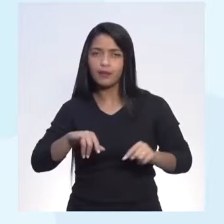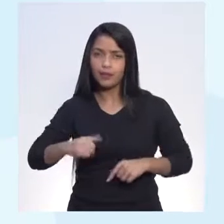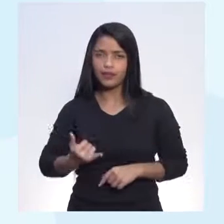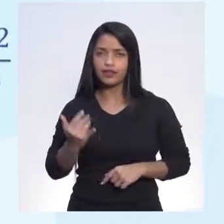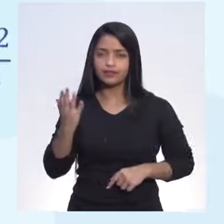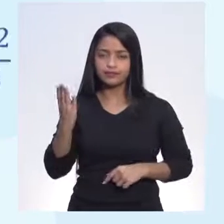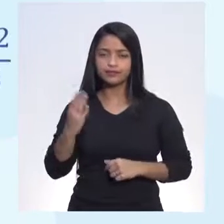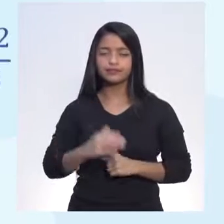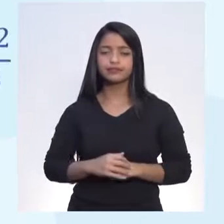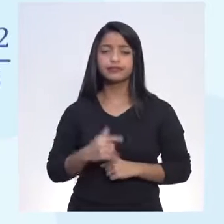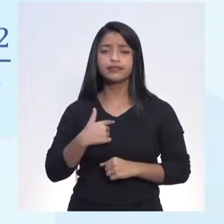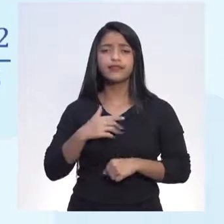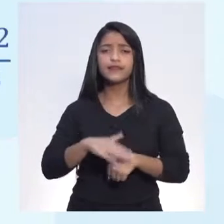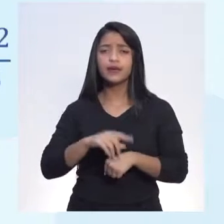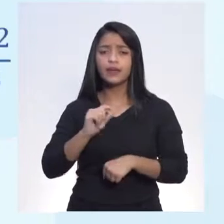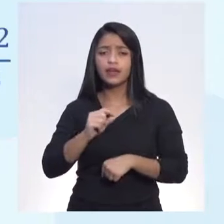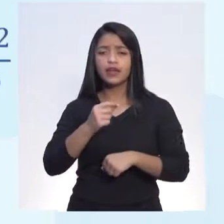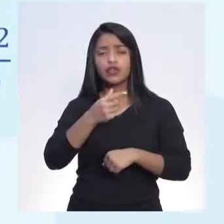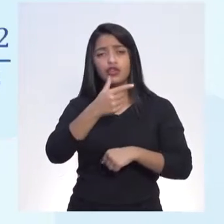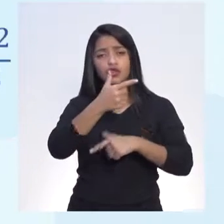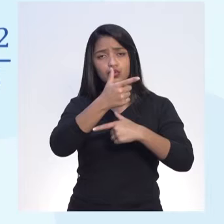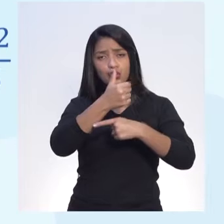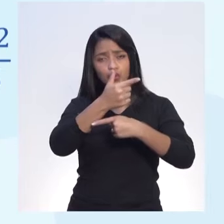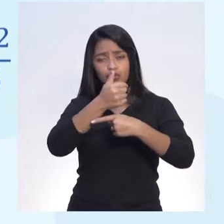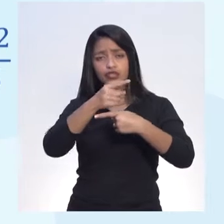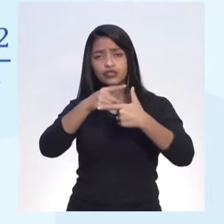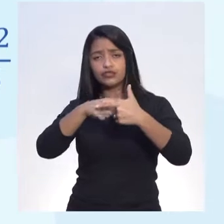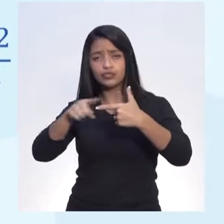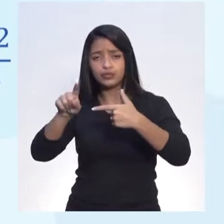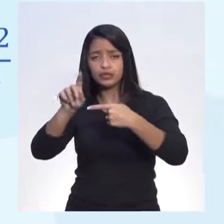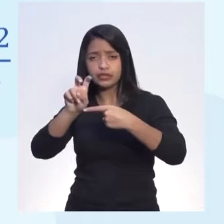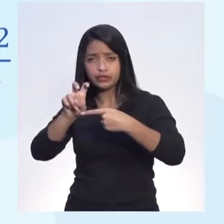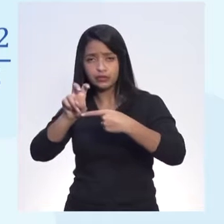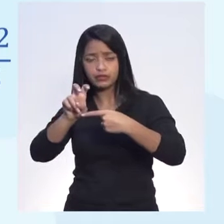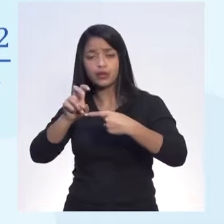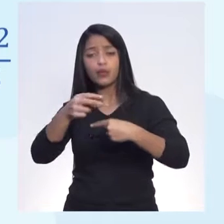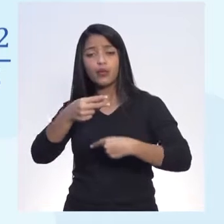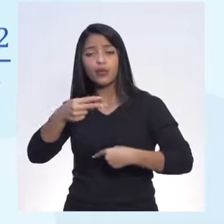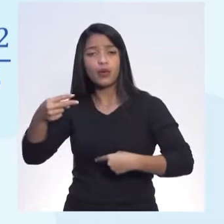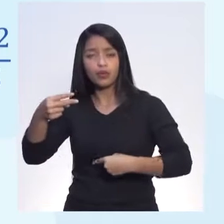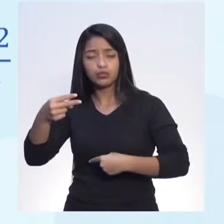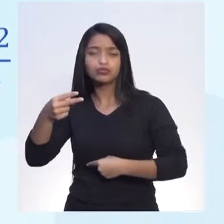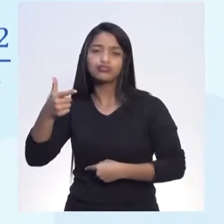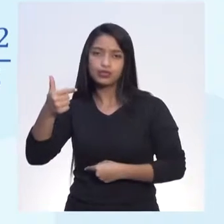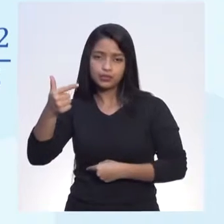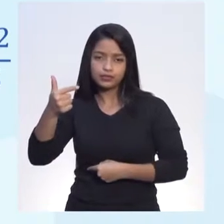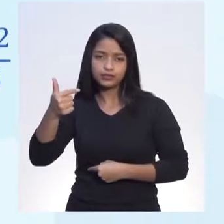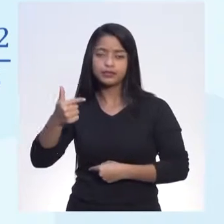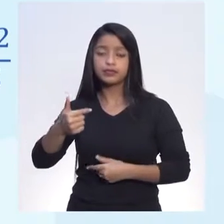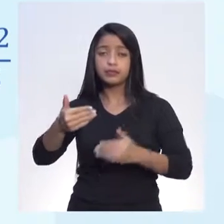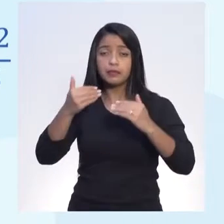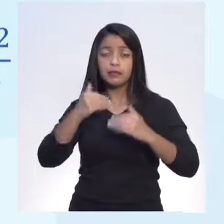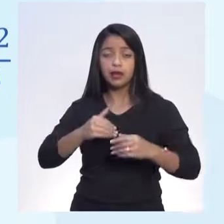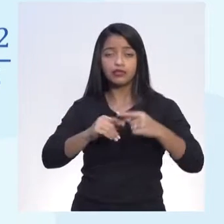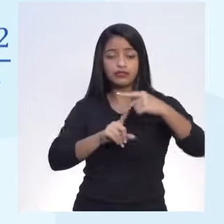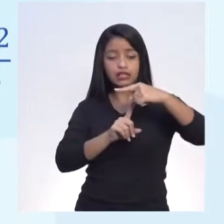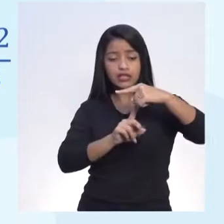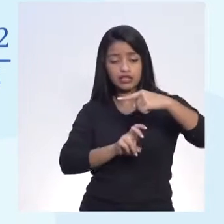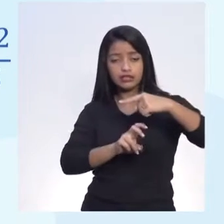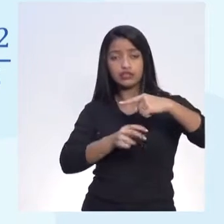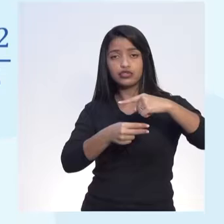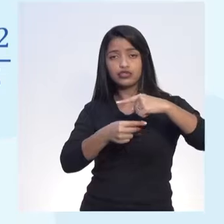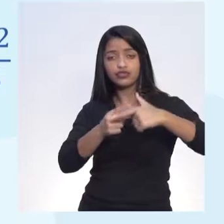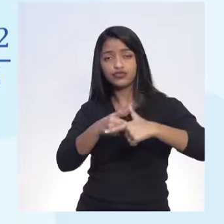15 dividido por 5. Que 12 por 5 é ele mesmo, né? Eu vou manter. E aí eu encontro 1 no